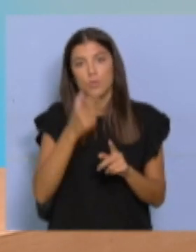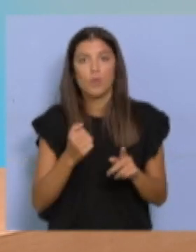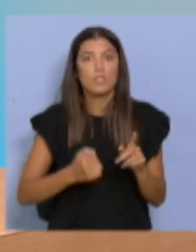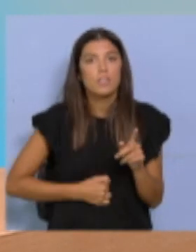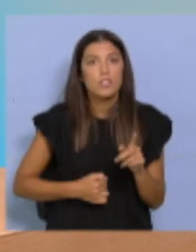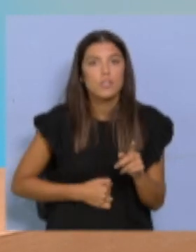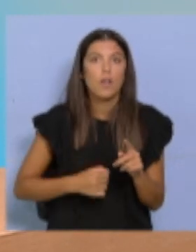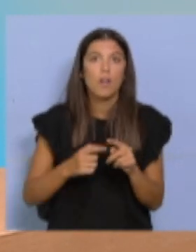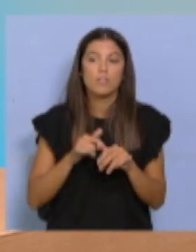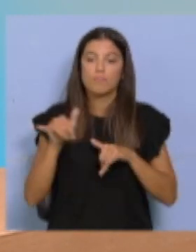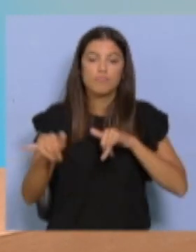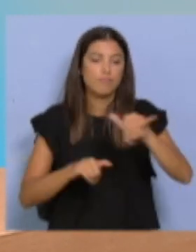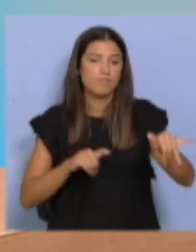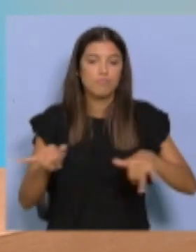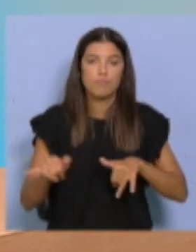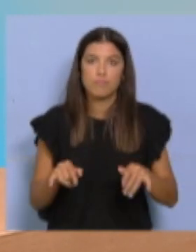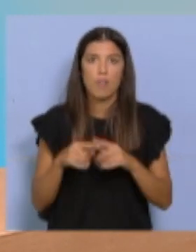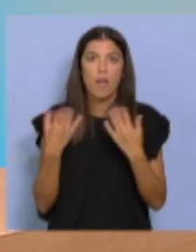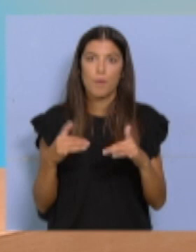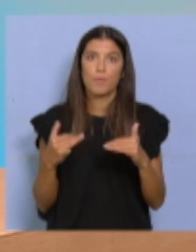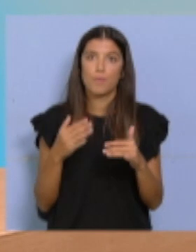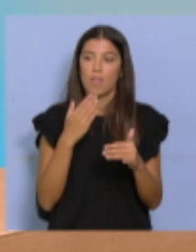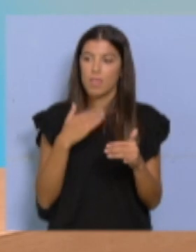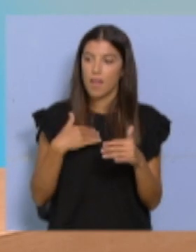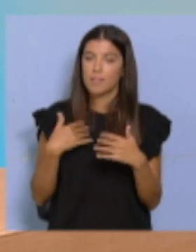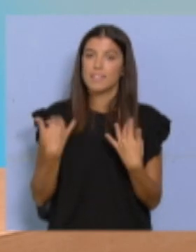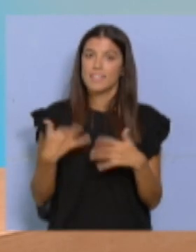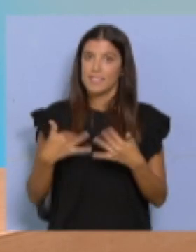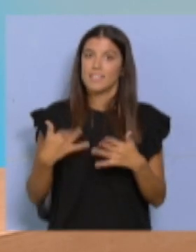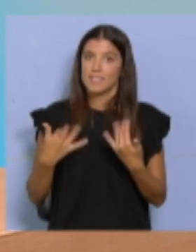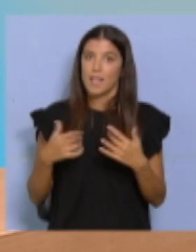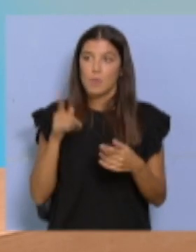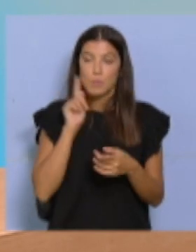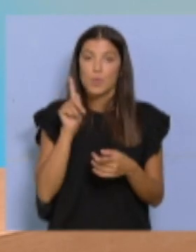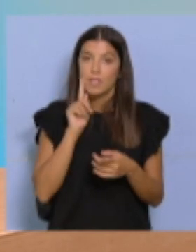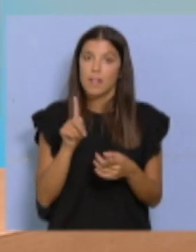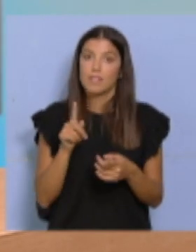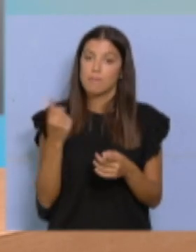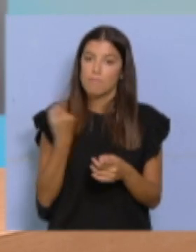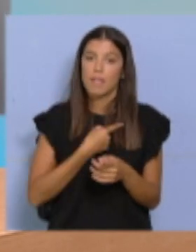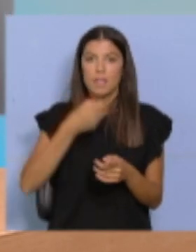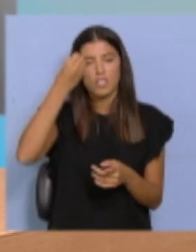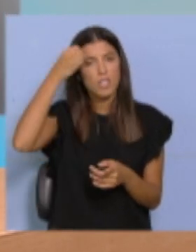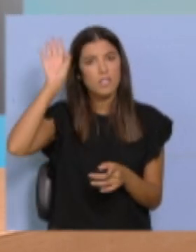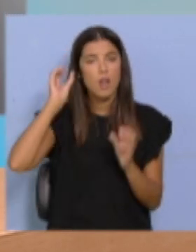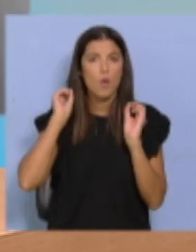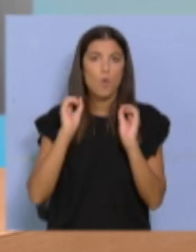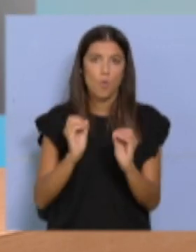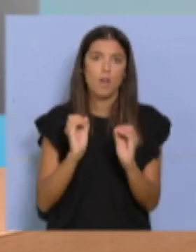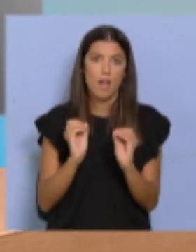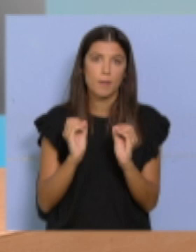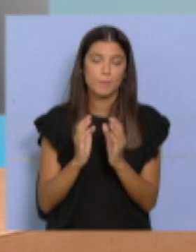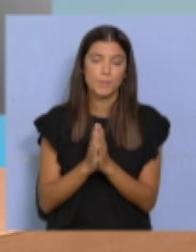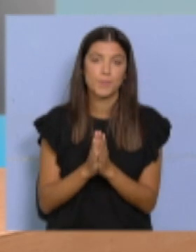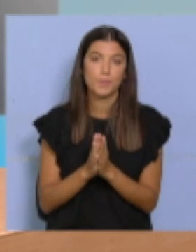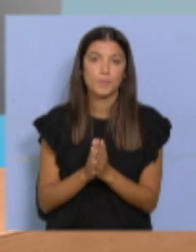de uma riqueza imensa, que é importante não esquecer, ter presente, mas ao mesmo tempo deve